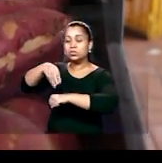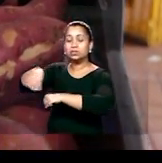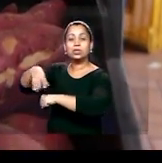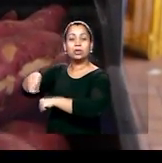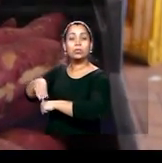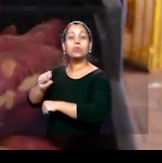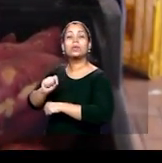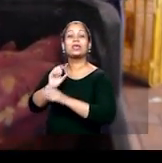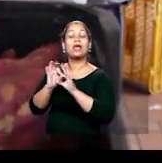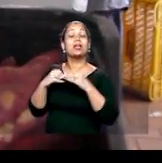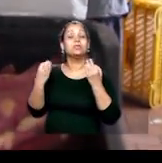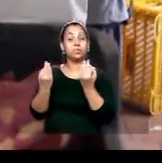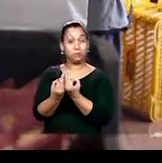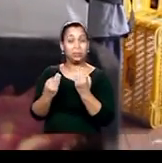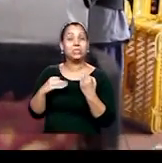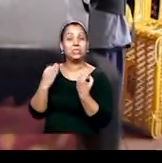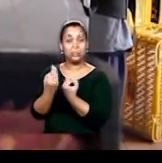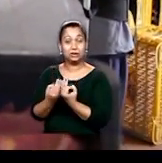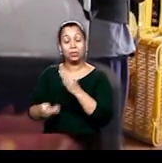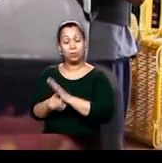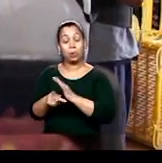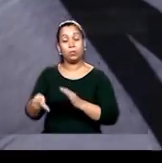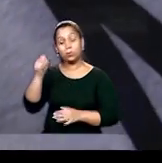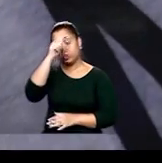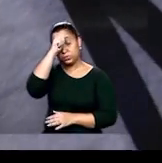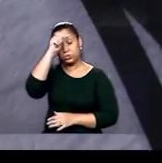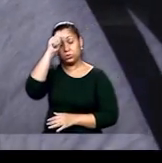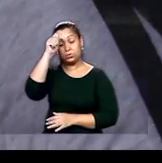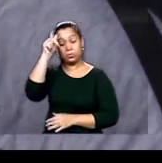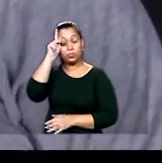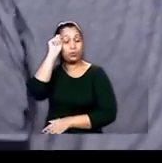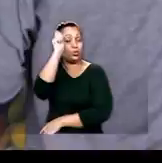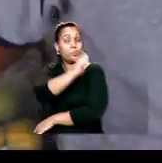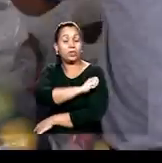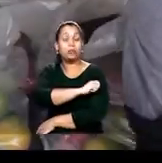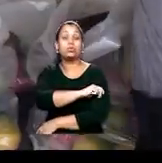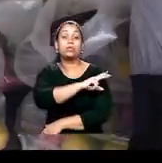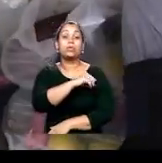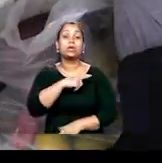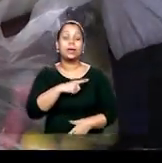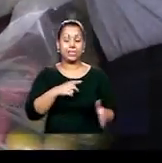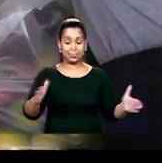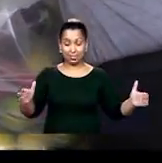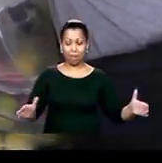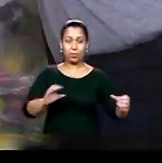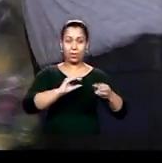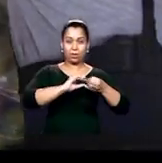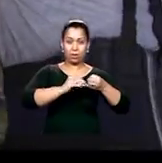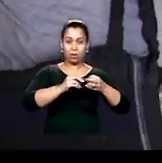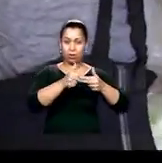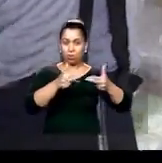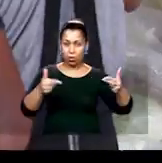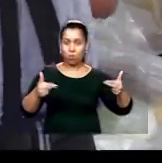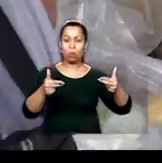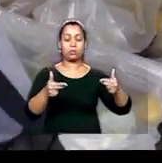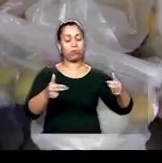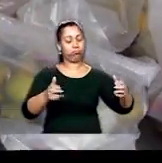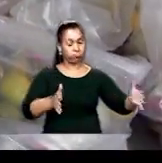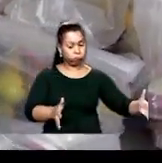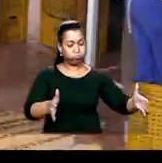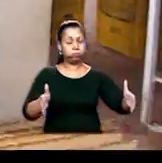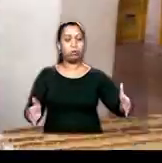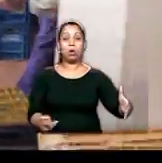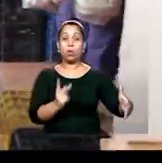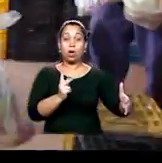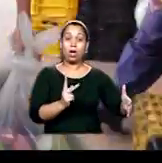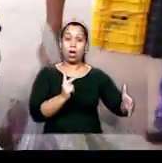a famílias e instituições riopretenses. Diariamente são montadas cestas com 4 quilos de frutas e